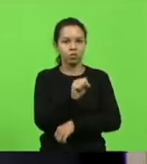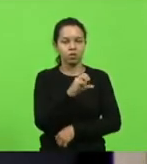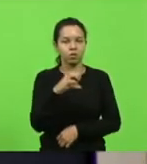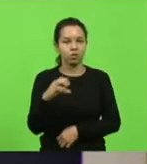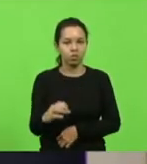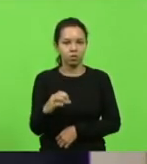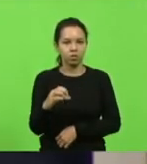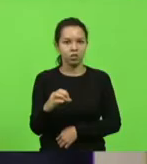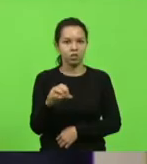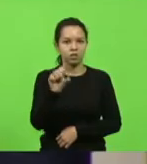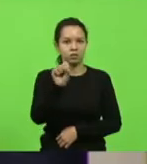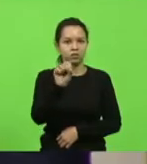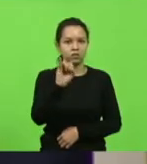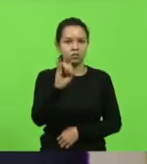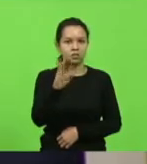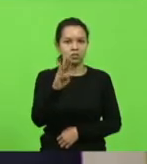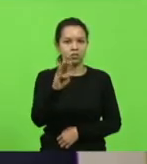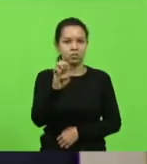Farias